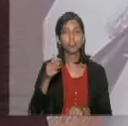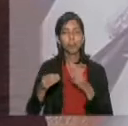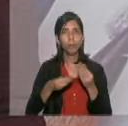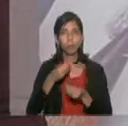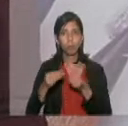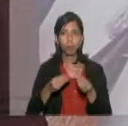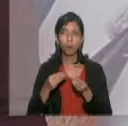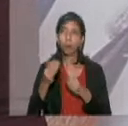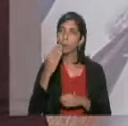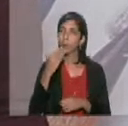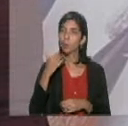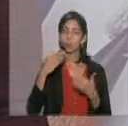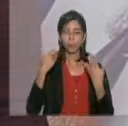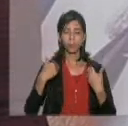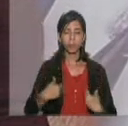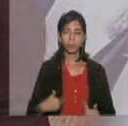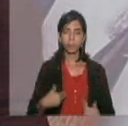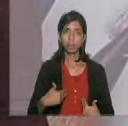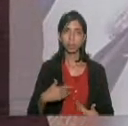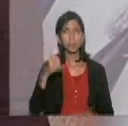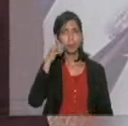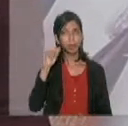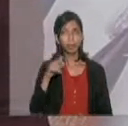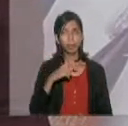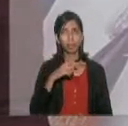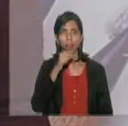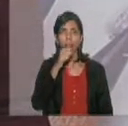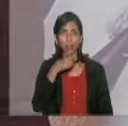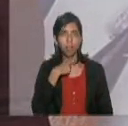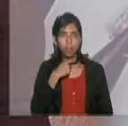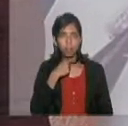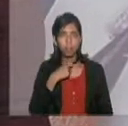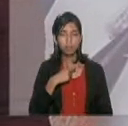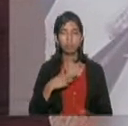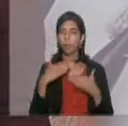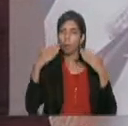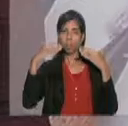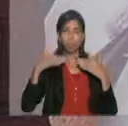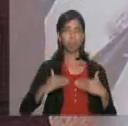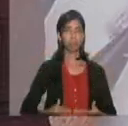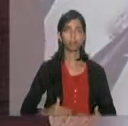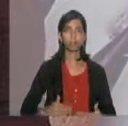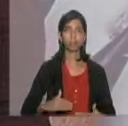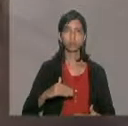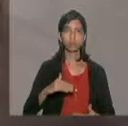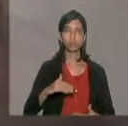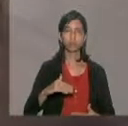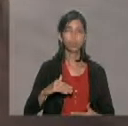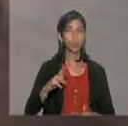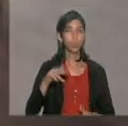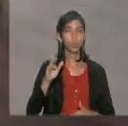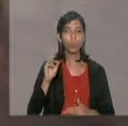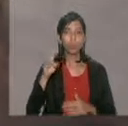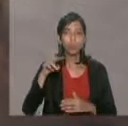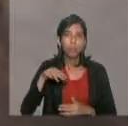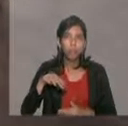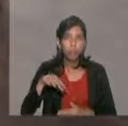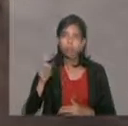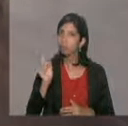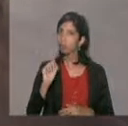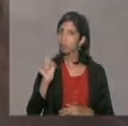bolo, né? Alimentos que esfarelam, que a criança pode acabar aspirando um pedaço daquele farelo. Ah, que interessante. O que é o reflexo